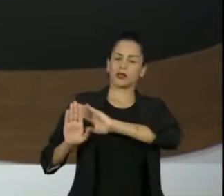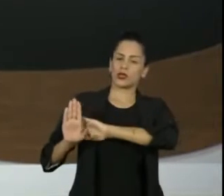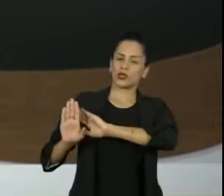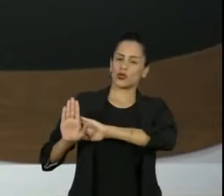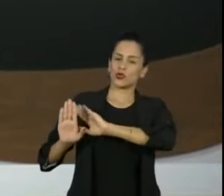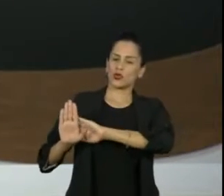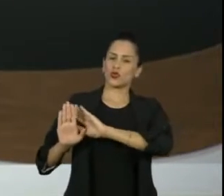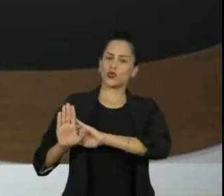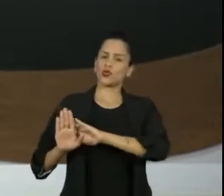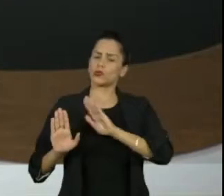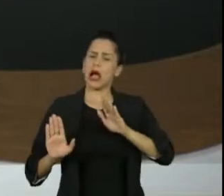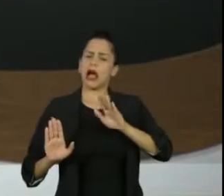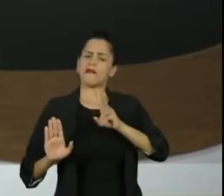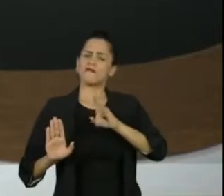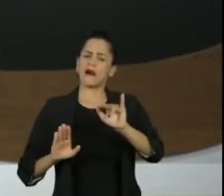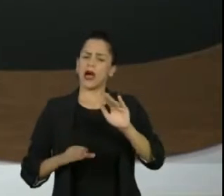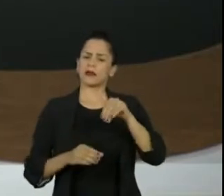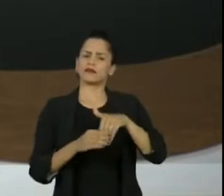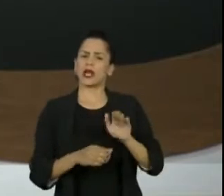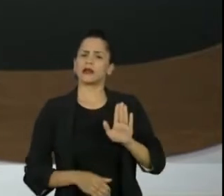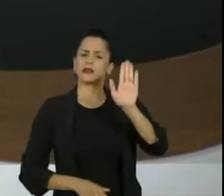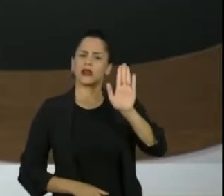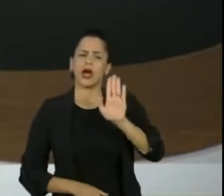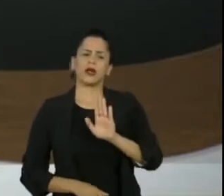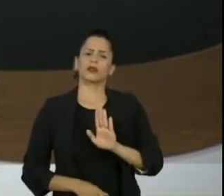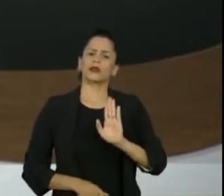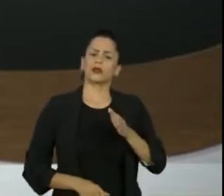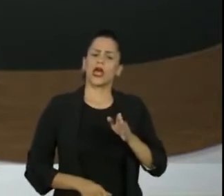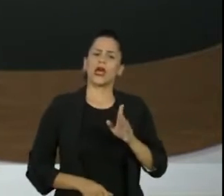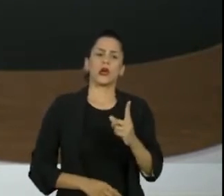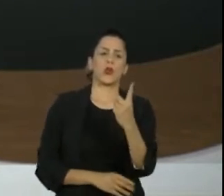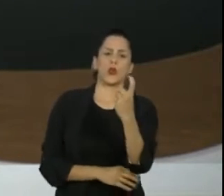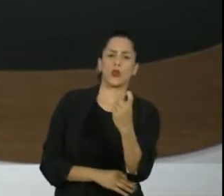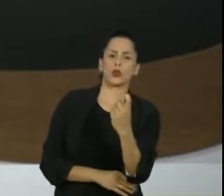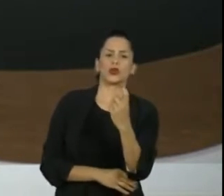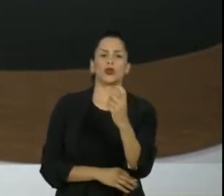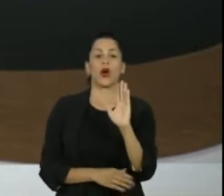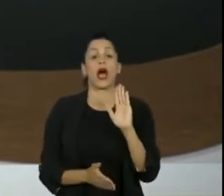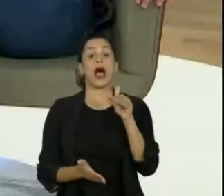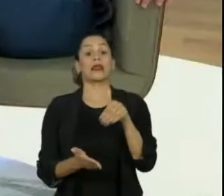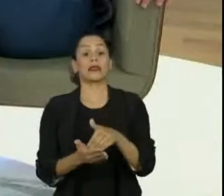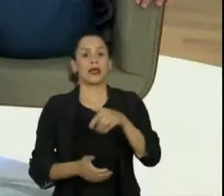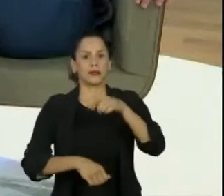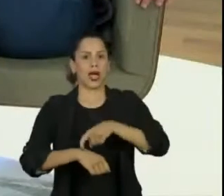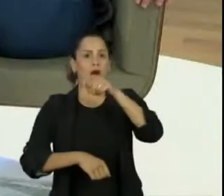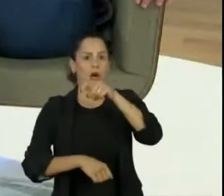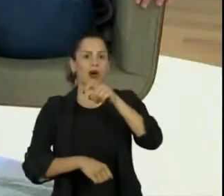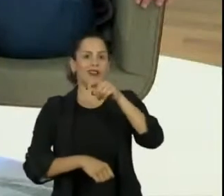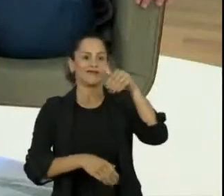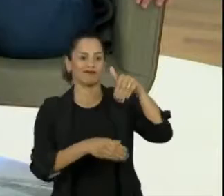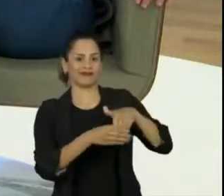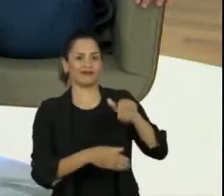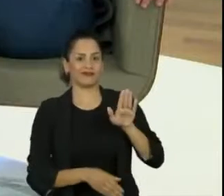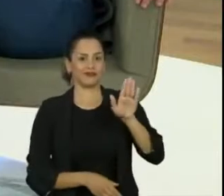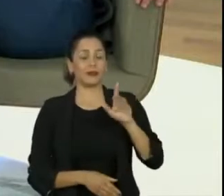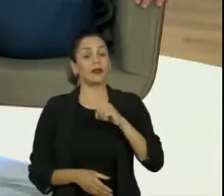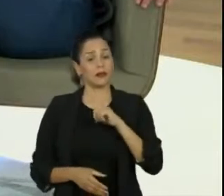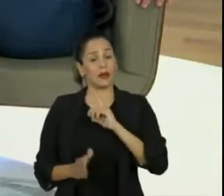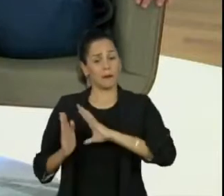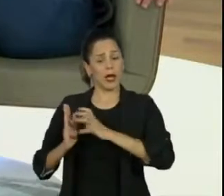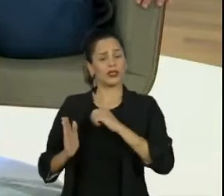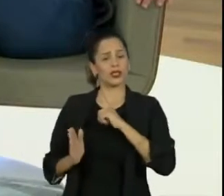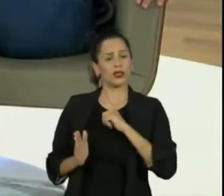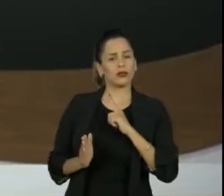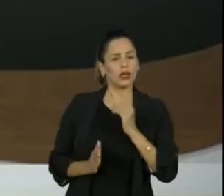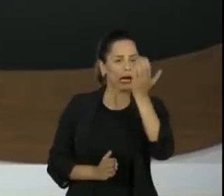uma aliança. E que a tradição do PSD, um partido que surgiu em 2011, é estar em alianças vantajosas, que o Kassab enxergue